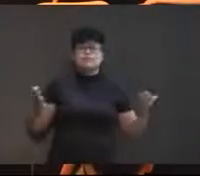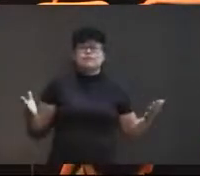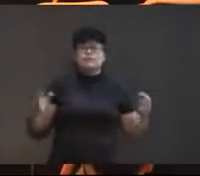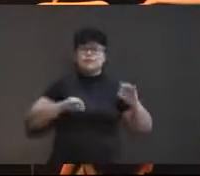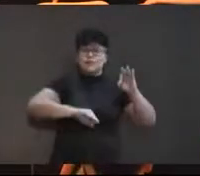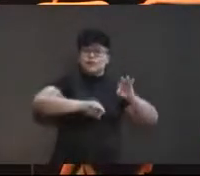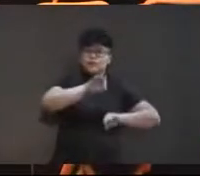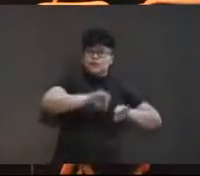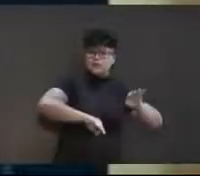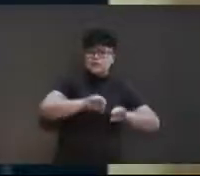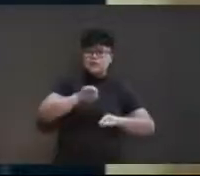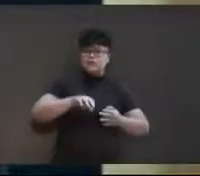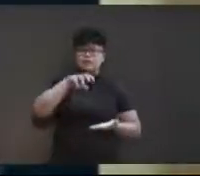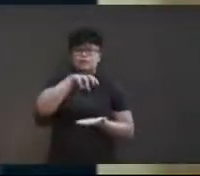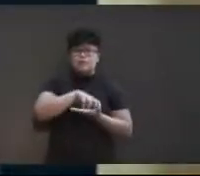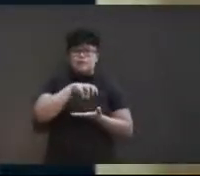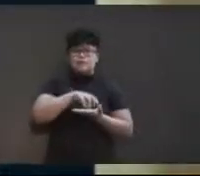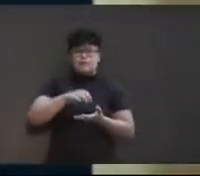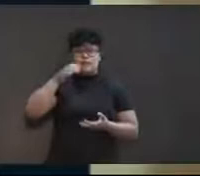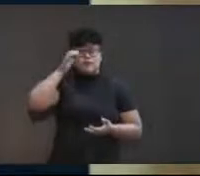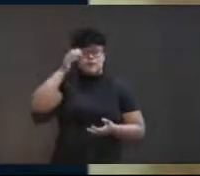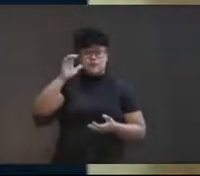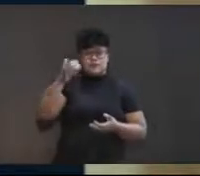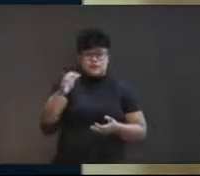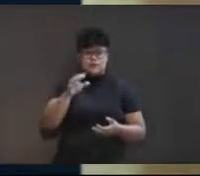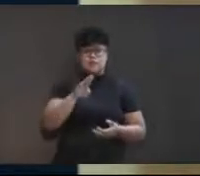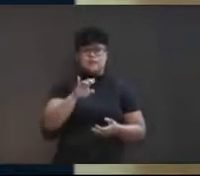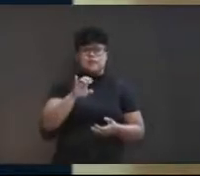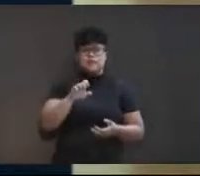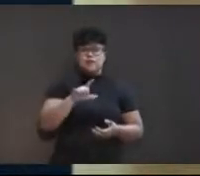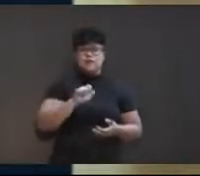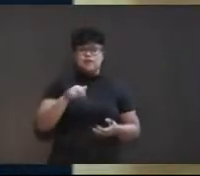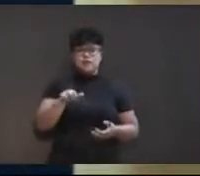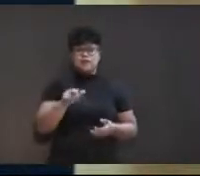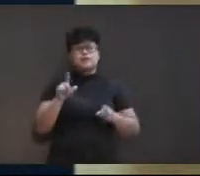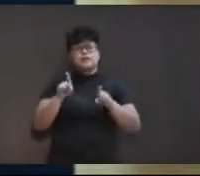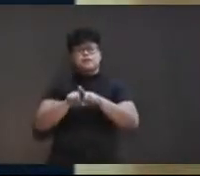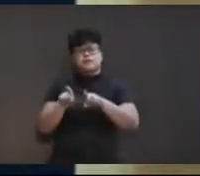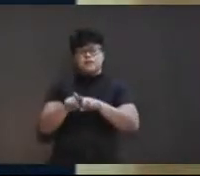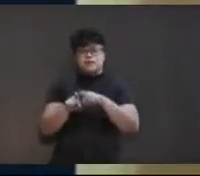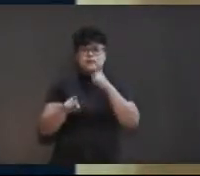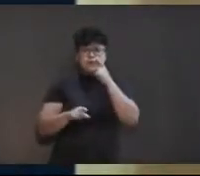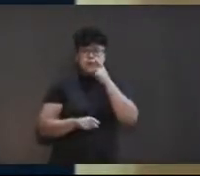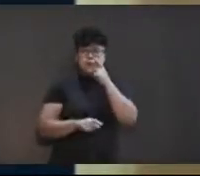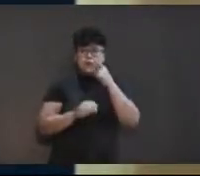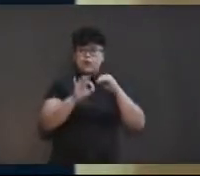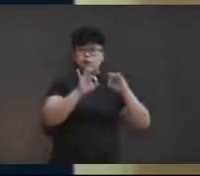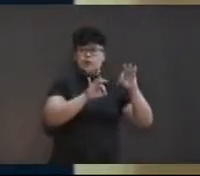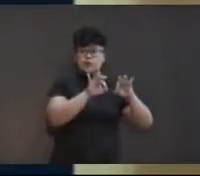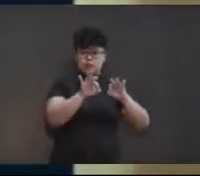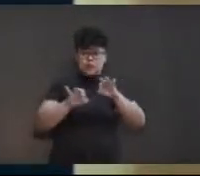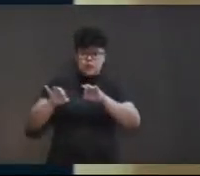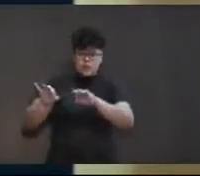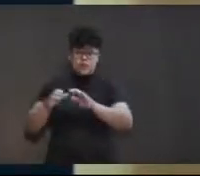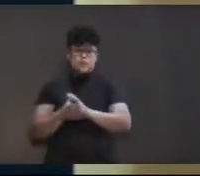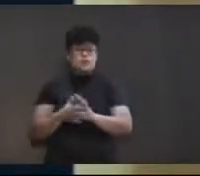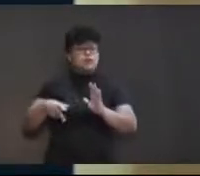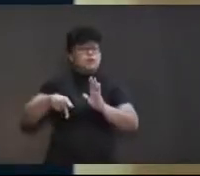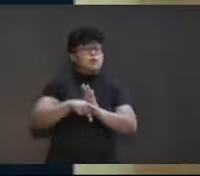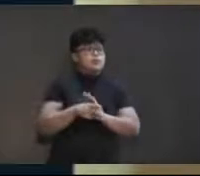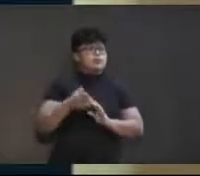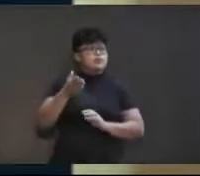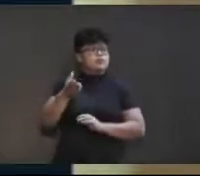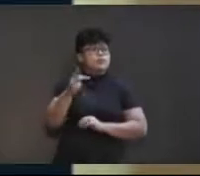organizadores ao comitê científico do da Bienal pelo convite a os organizadores em nome do professor